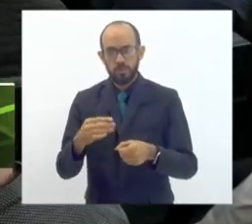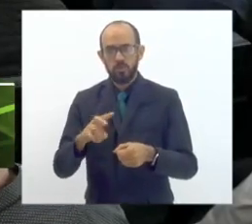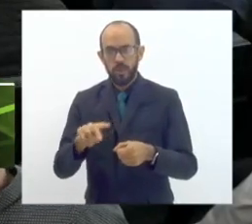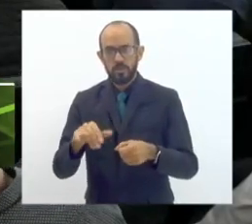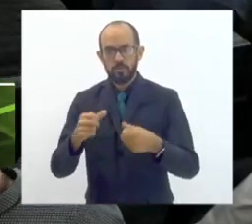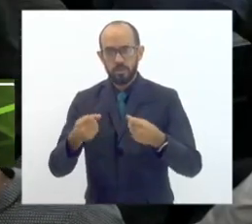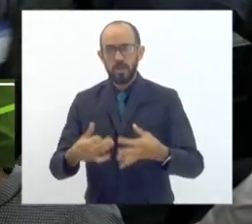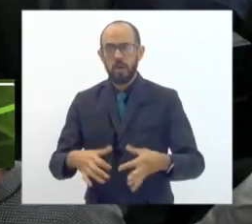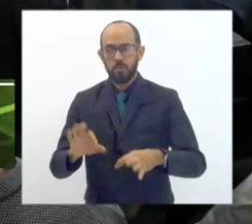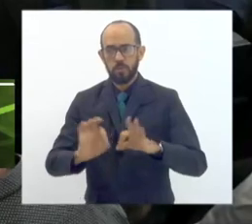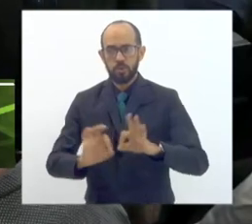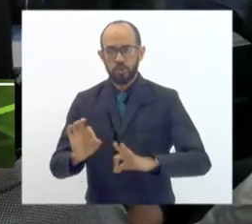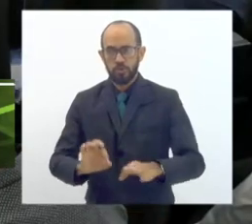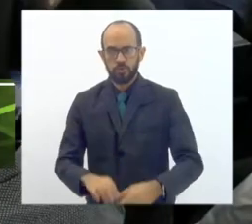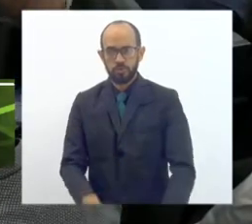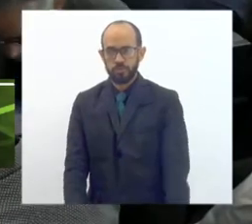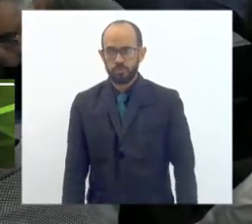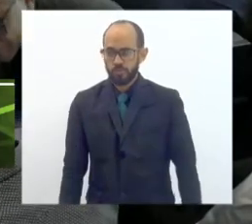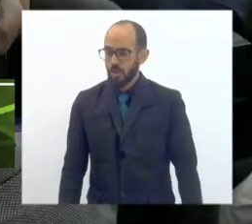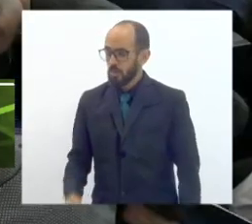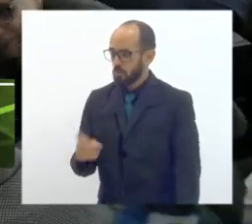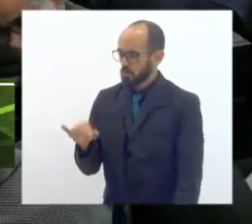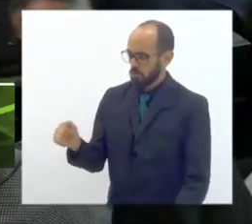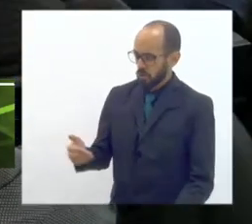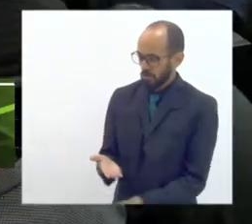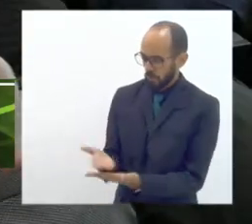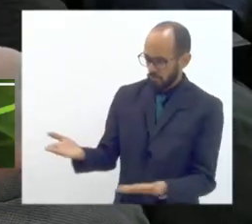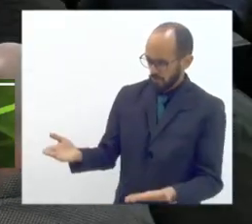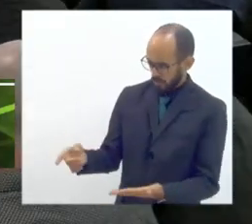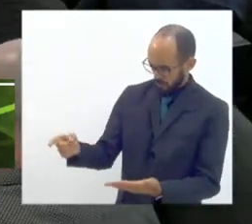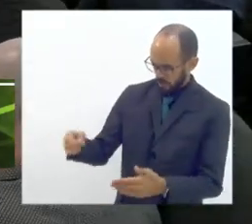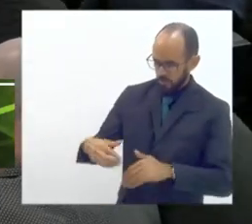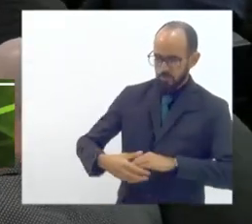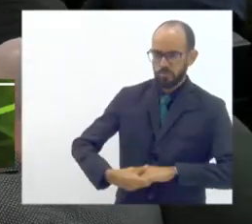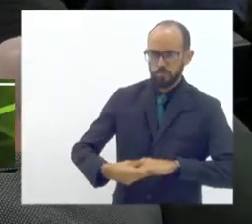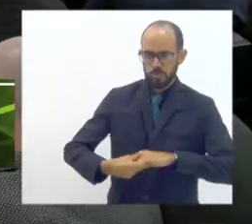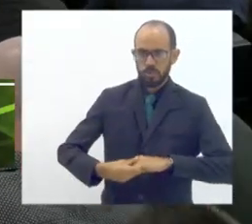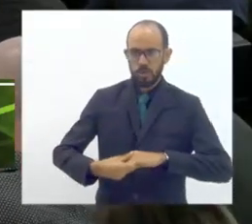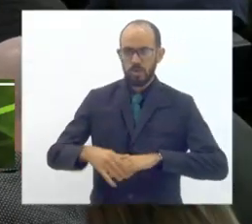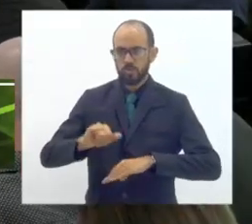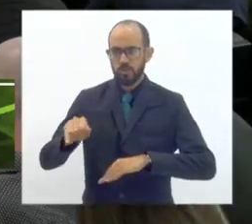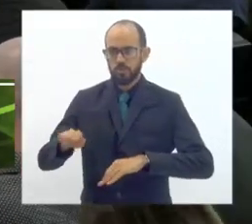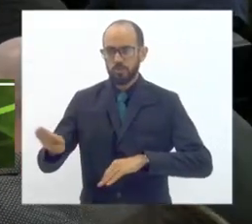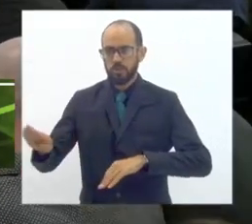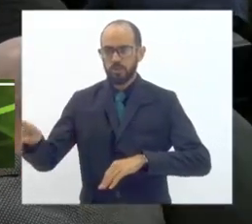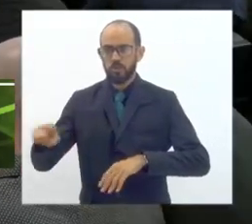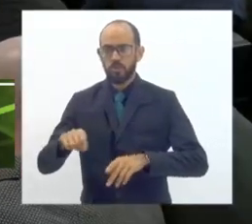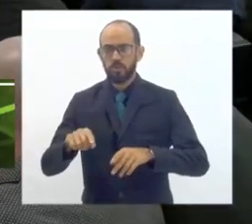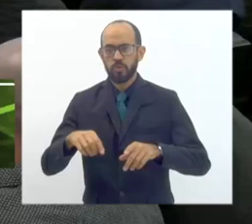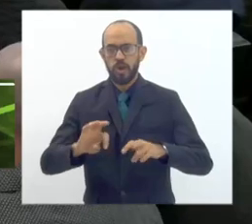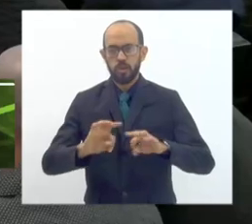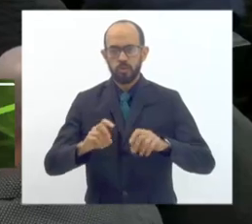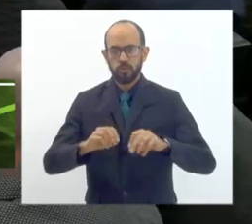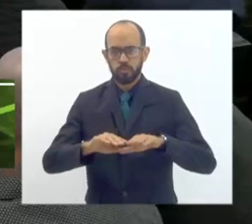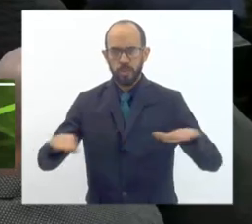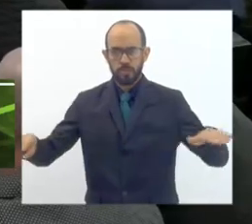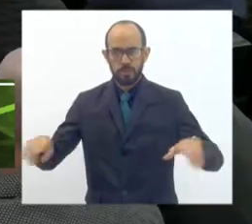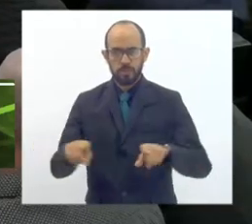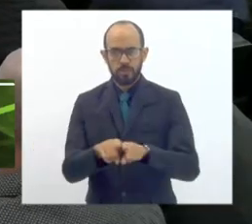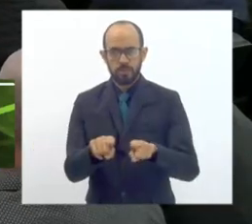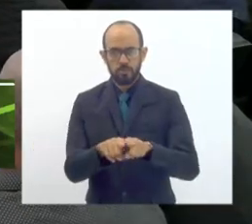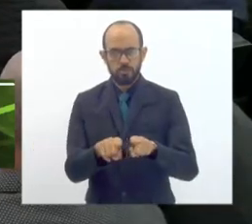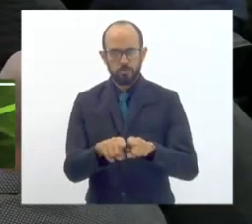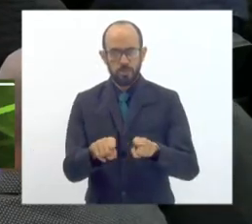projetos. Bom dia a todos. Bom dia, cumprimentando o Jair Bittencourt, cumprimento todos da mesa, os